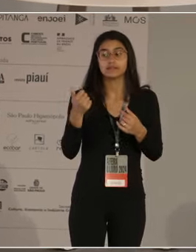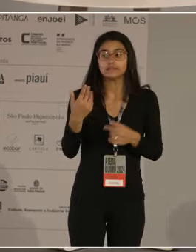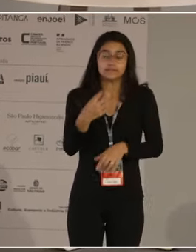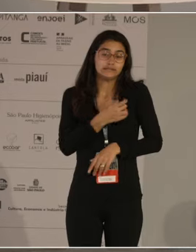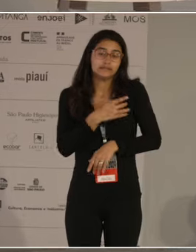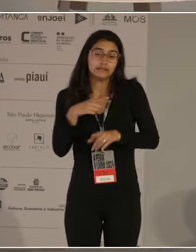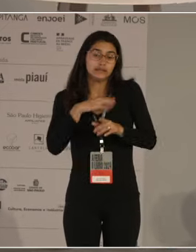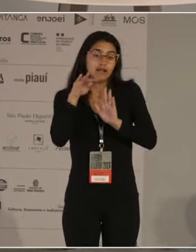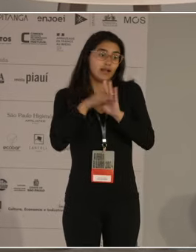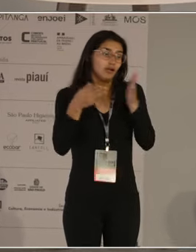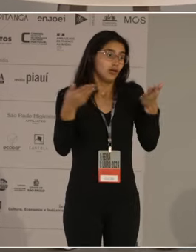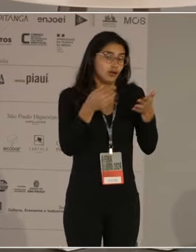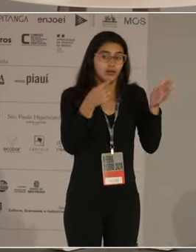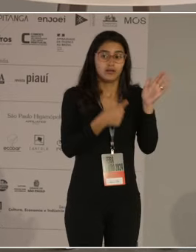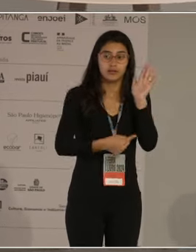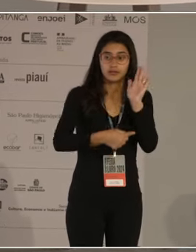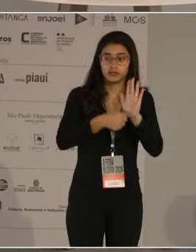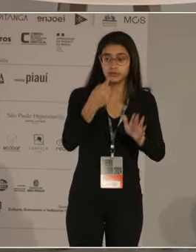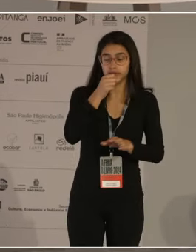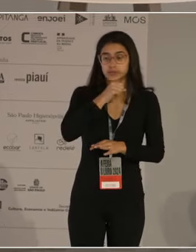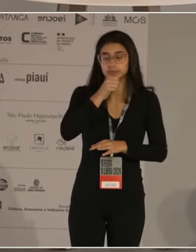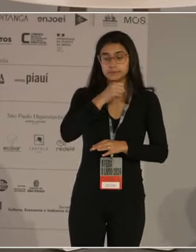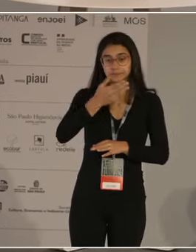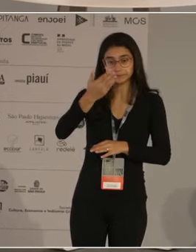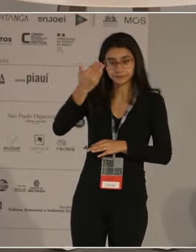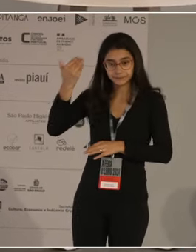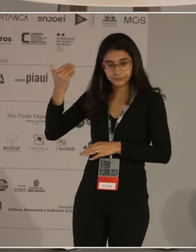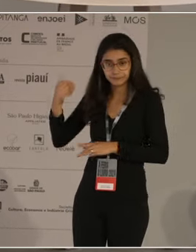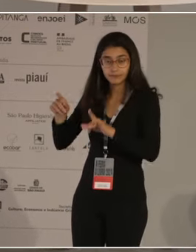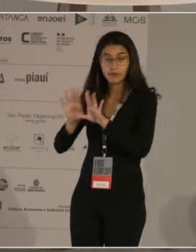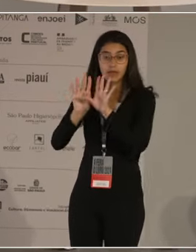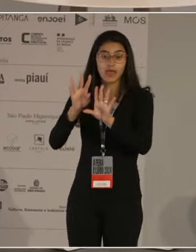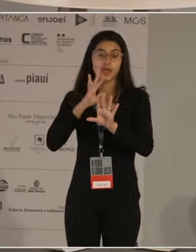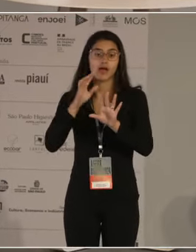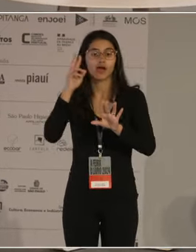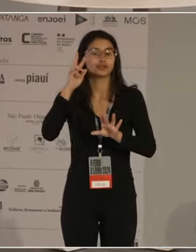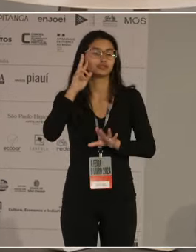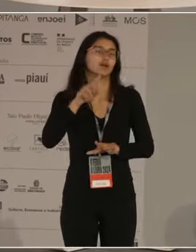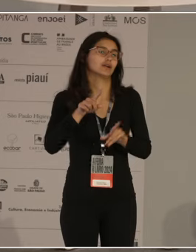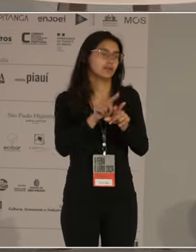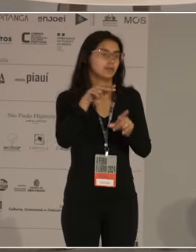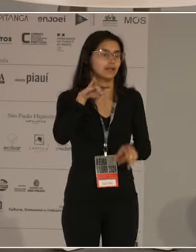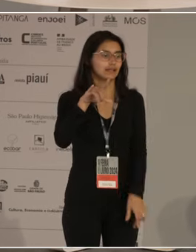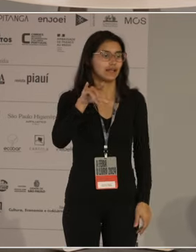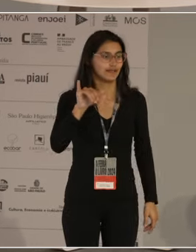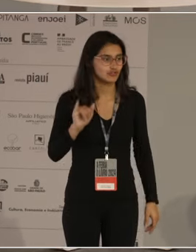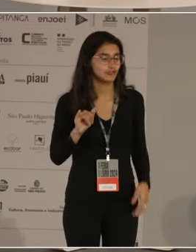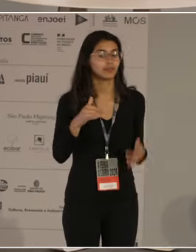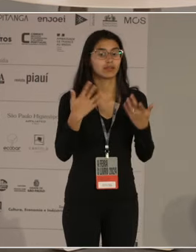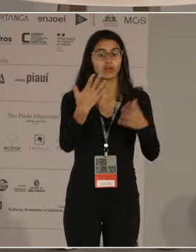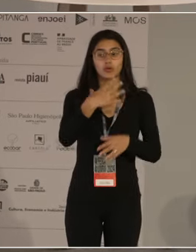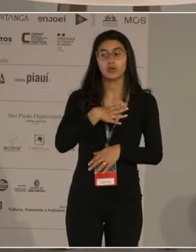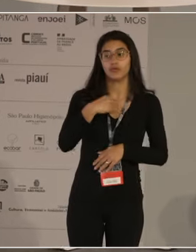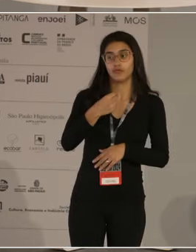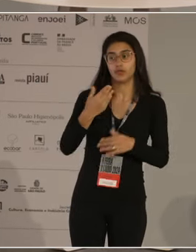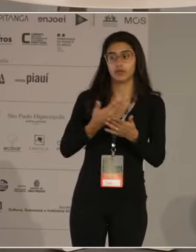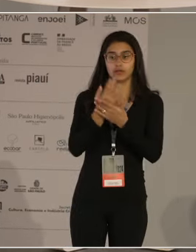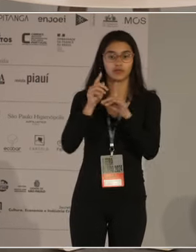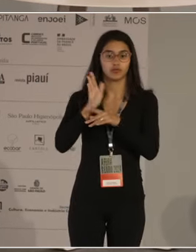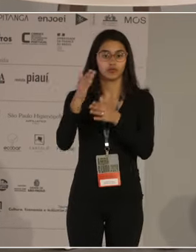ressentem até hoje, principalmente os mais velhos, mas aí que é bacana a história da Nied. Aí, os filhos deles